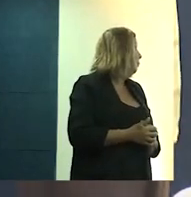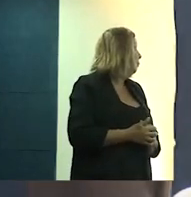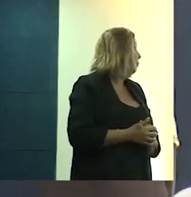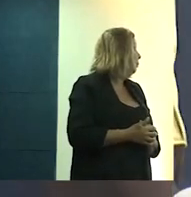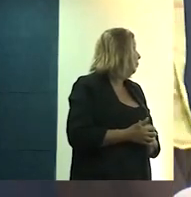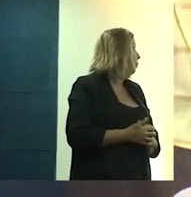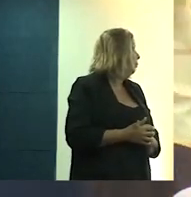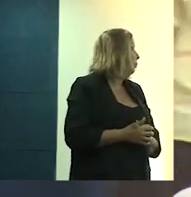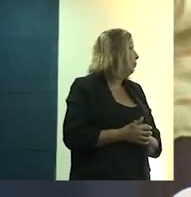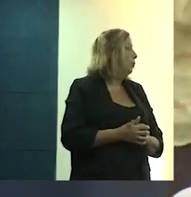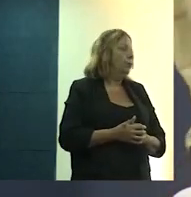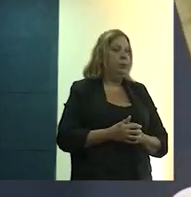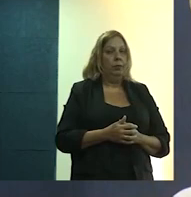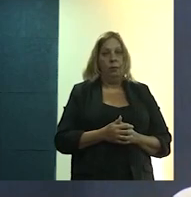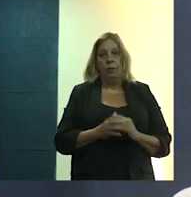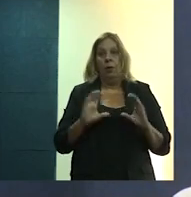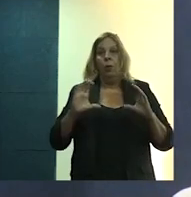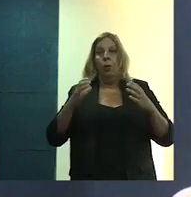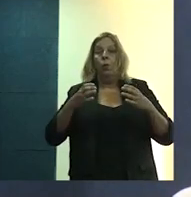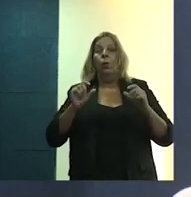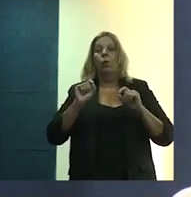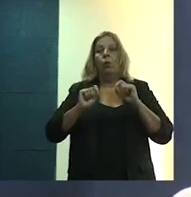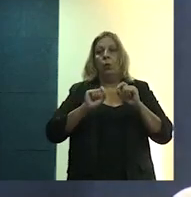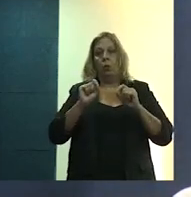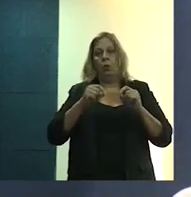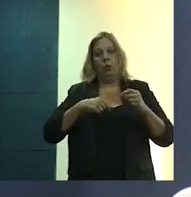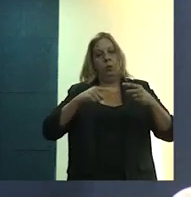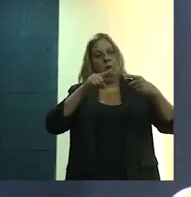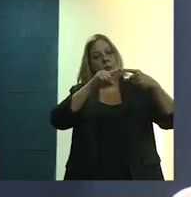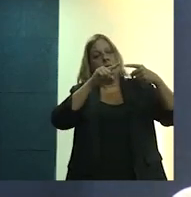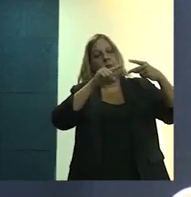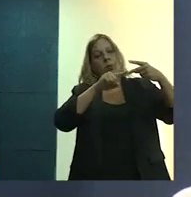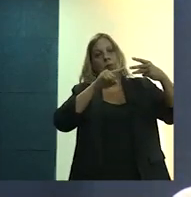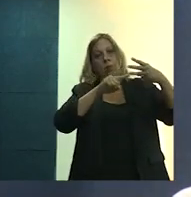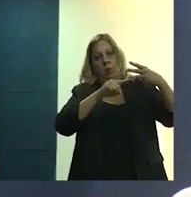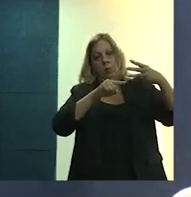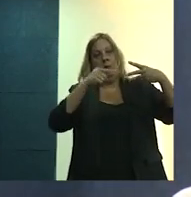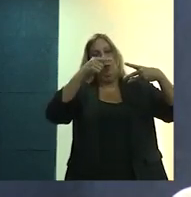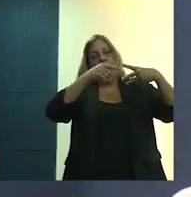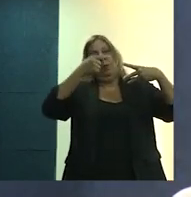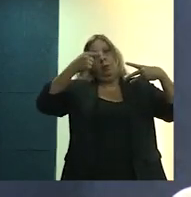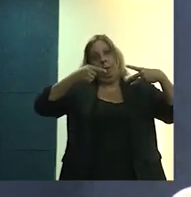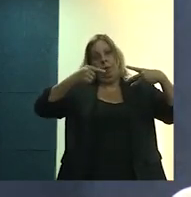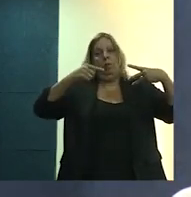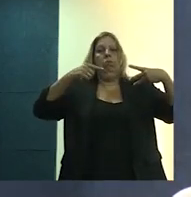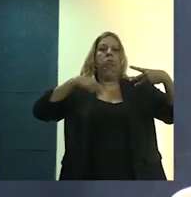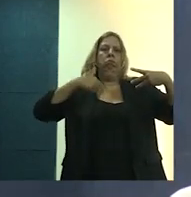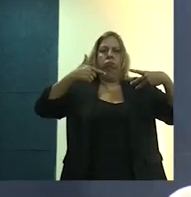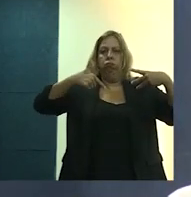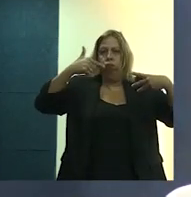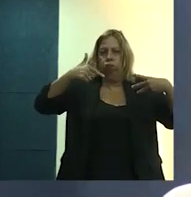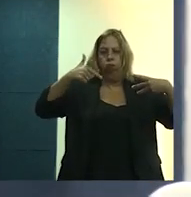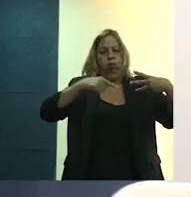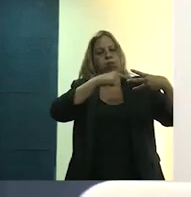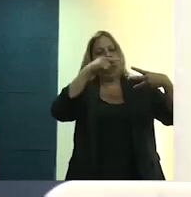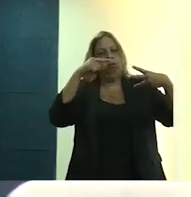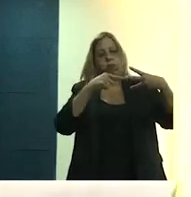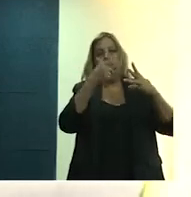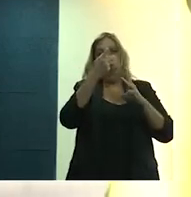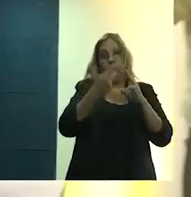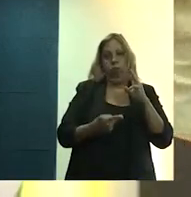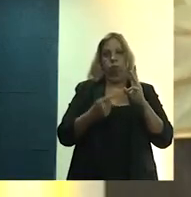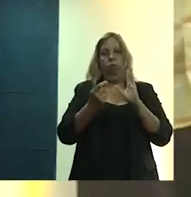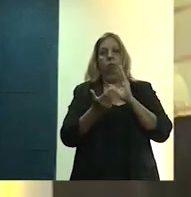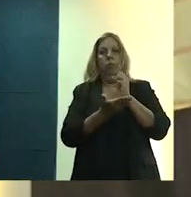plano Periferia viva ele comprou Comprou em cumulativamente três etapas primeiro um plano de ação subsequentemente